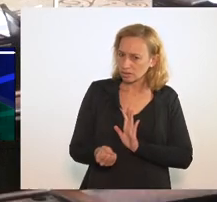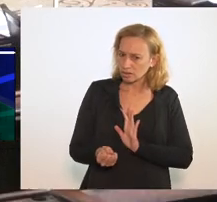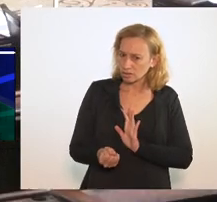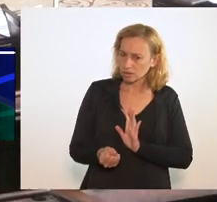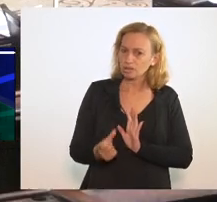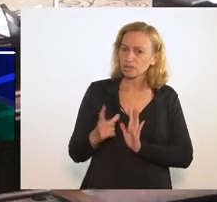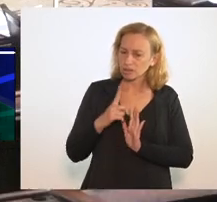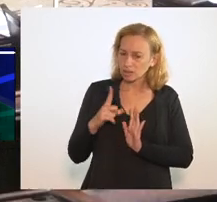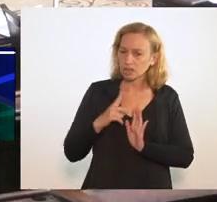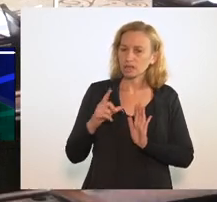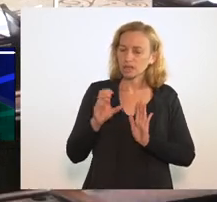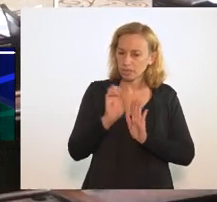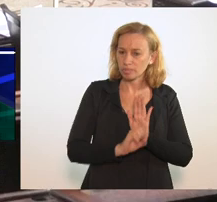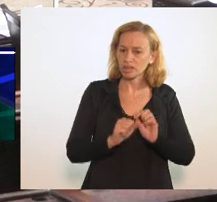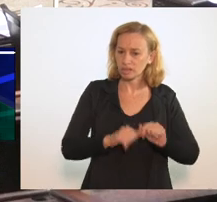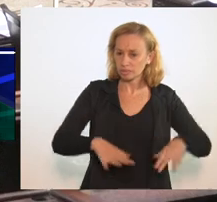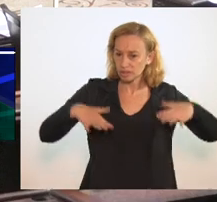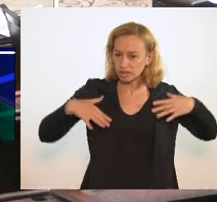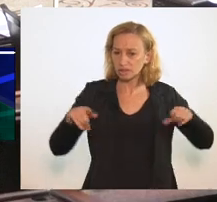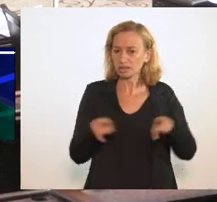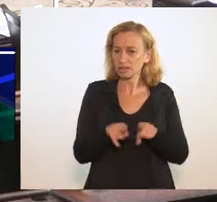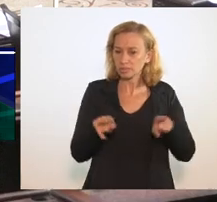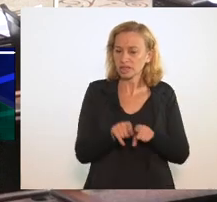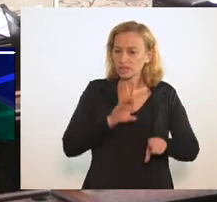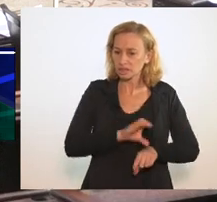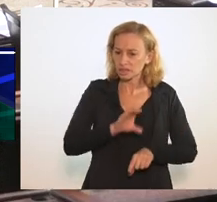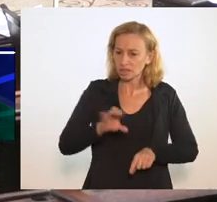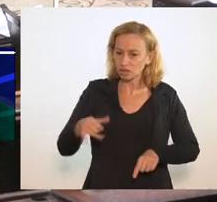Tem emenda de plenário e tem o parecer da CCJ.